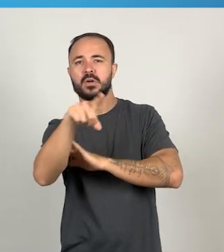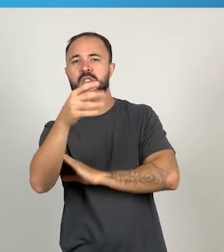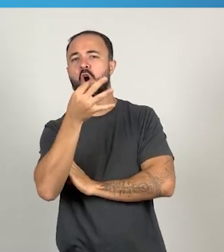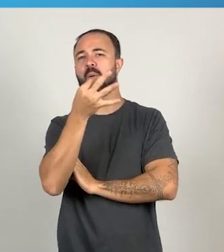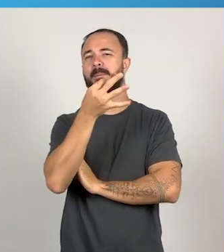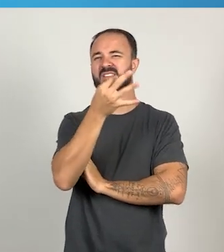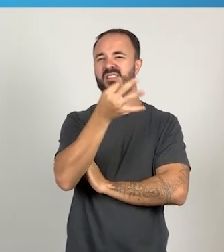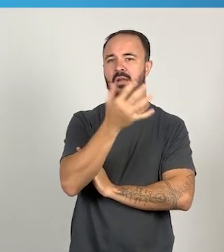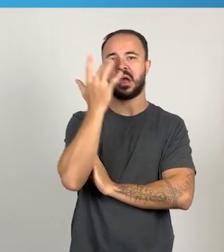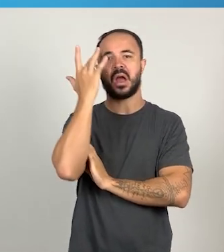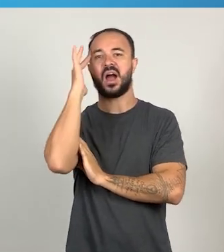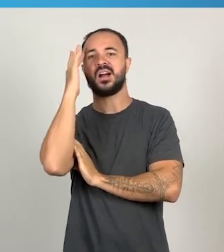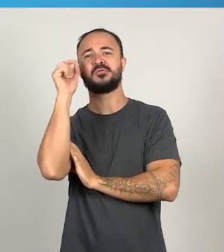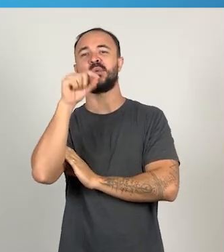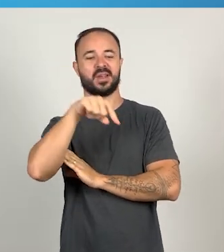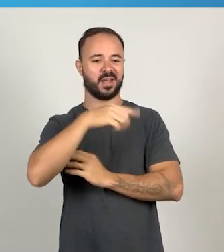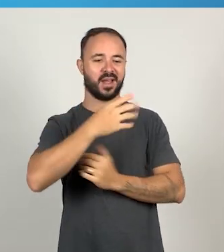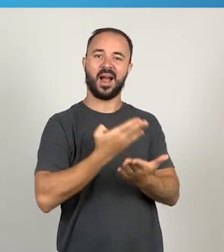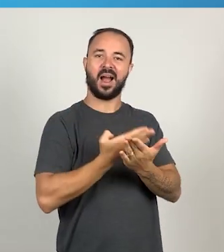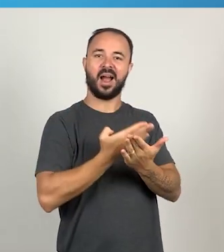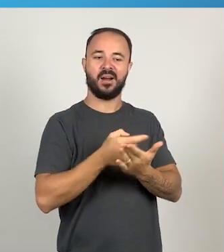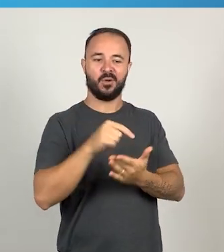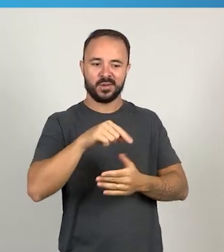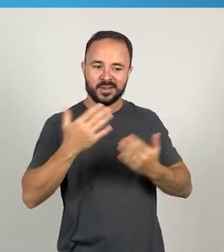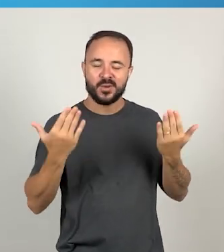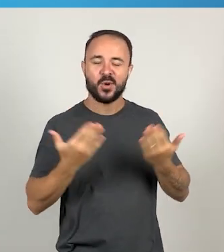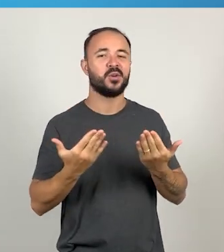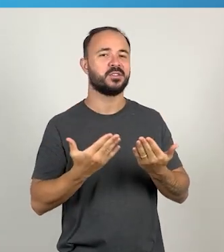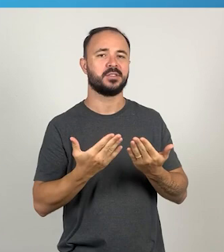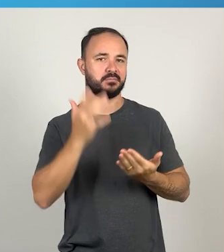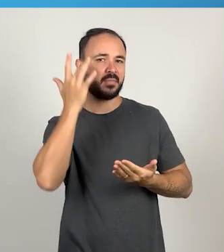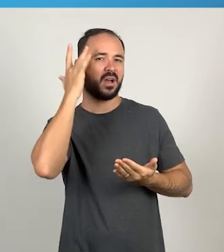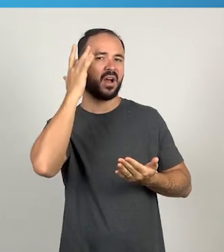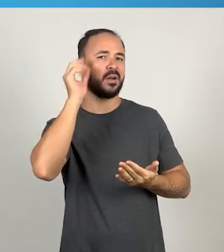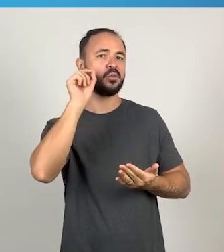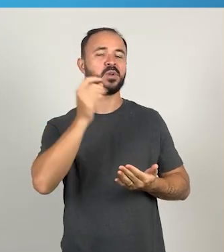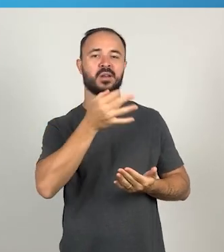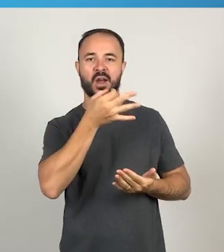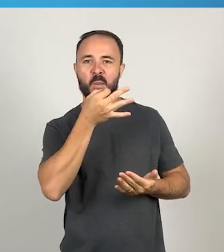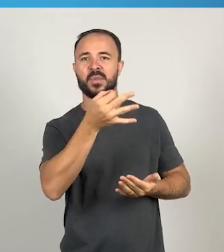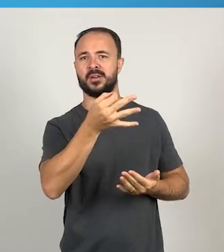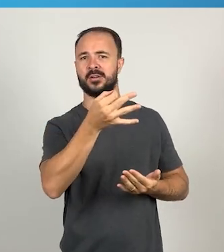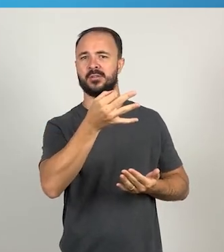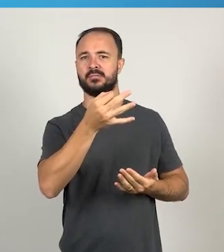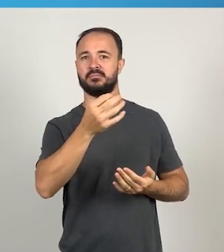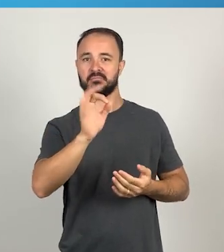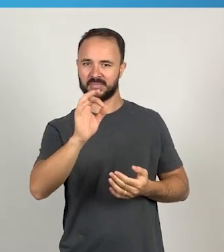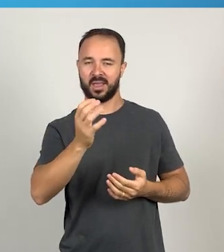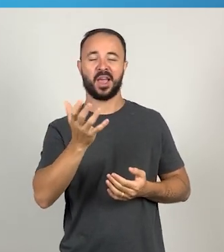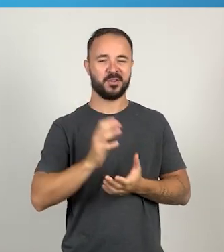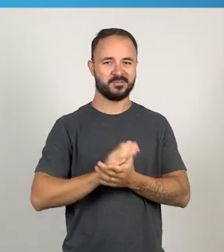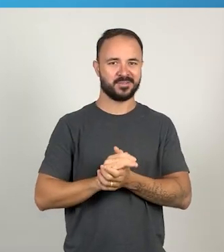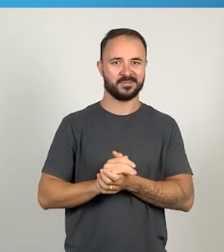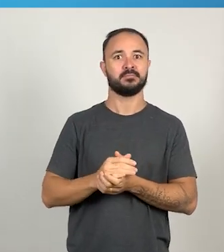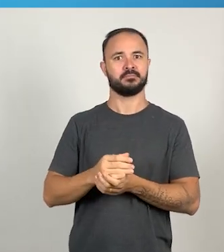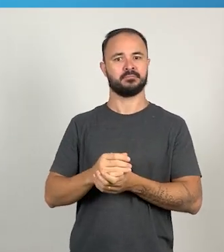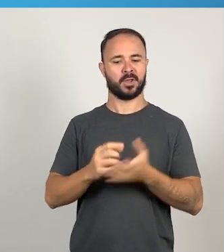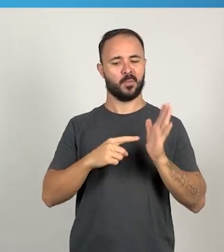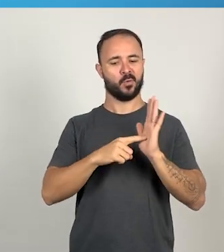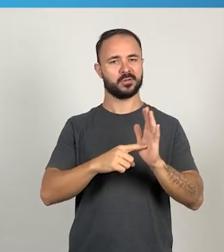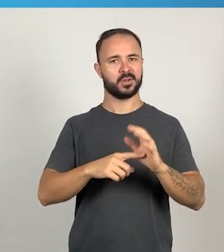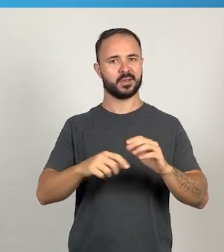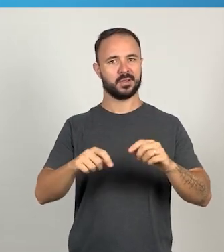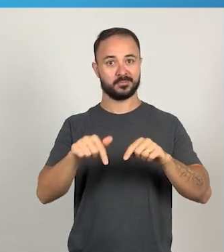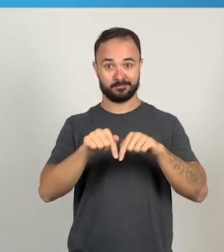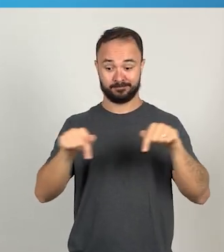você achou dessa aula? O que você está achando, tá bom? Contate a TV, vai aparecer aqui na tela, aqui